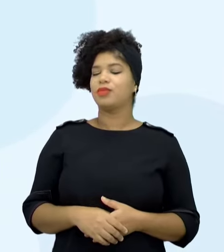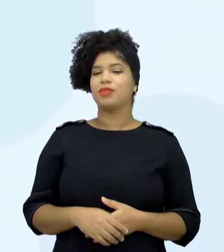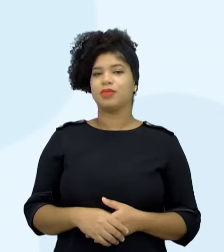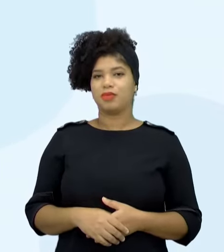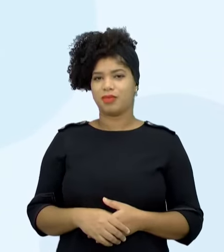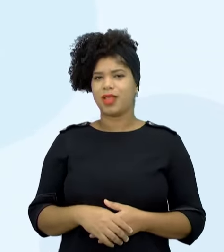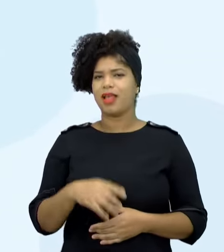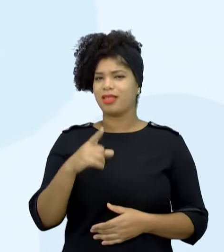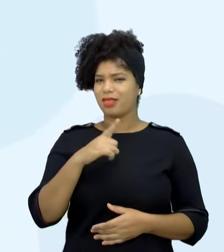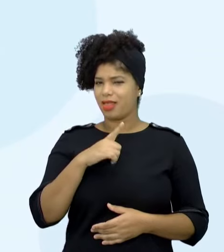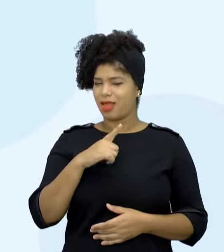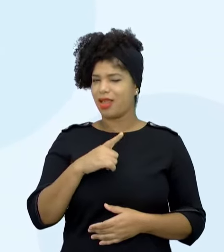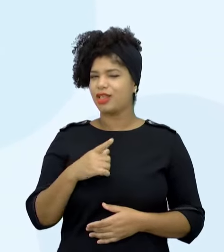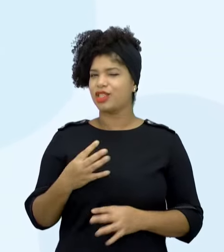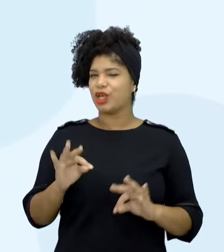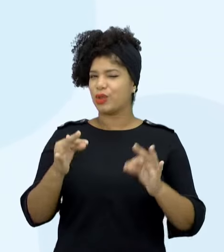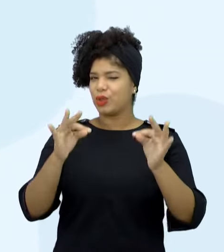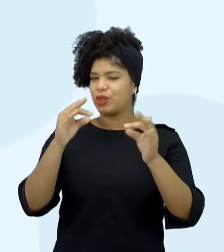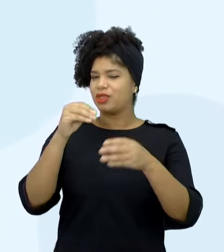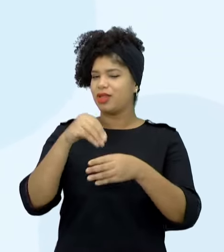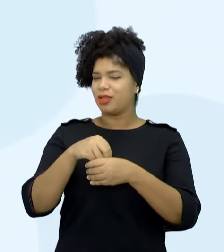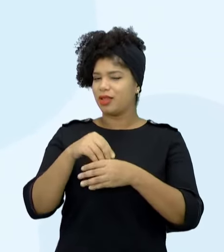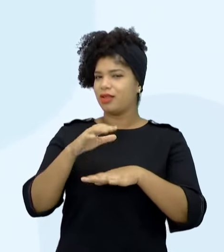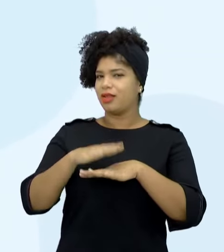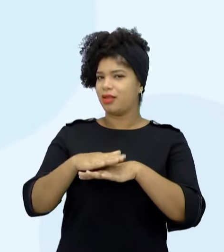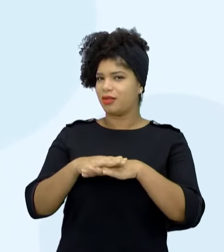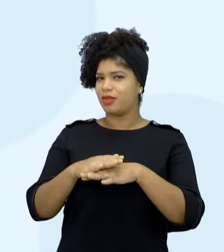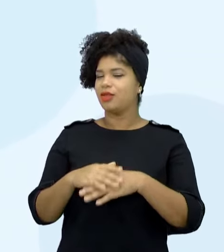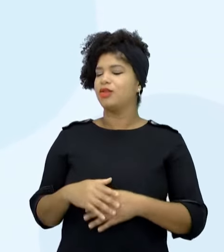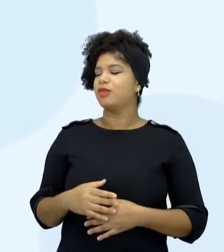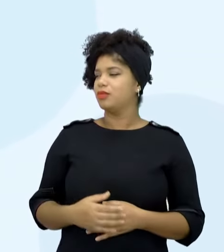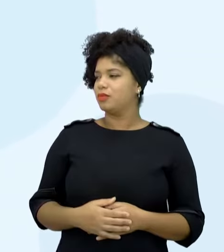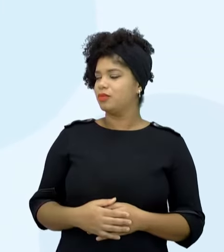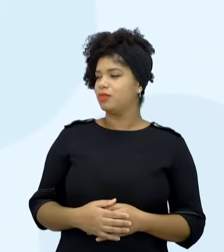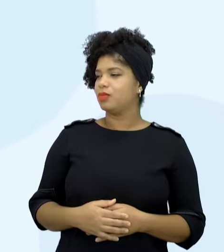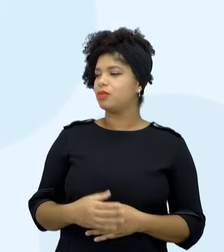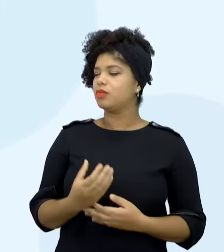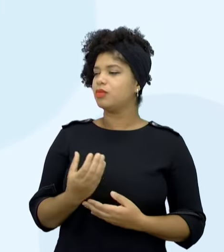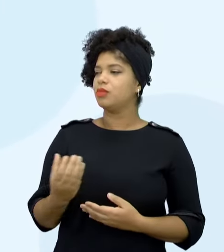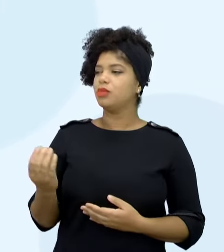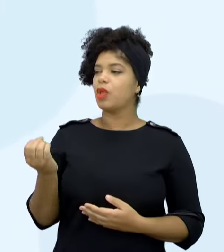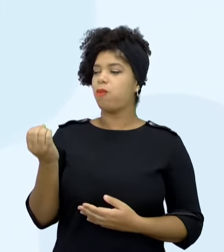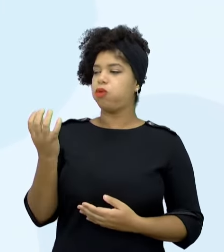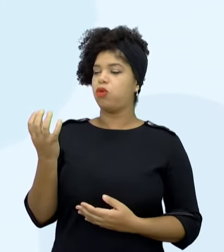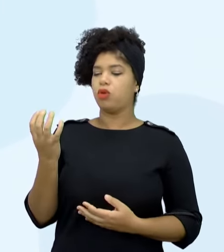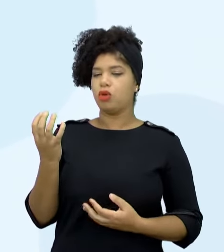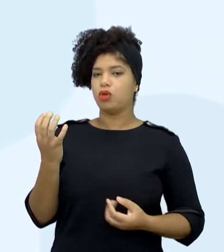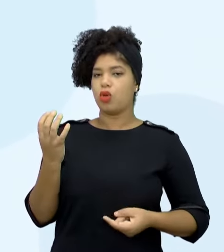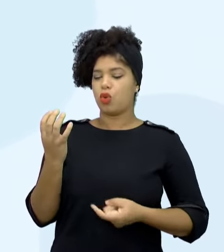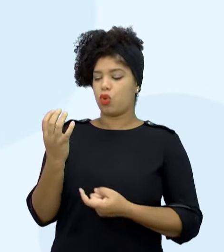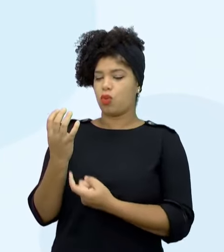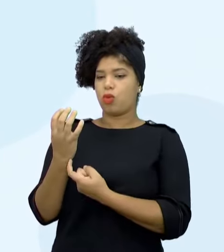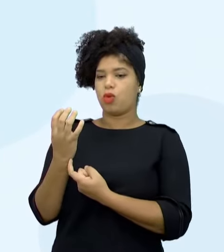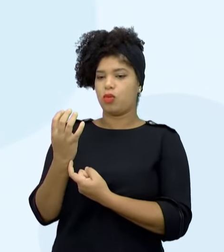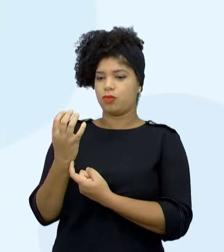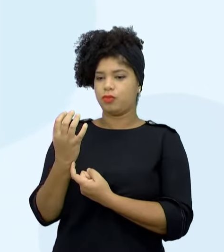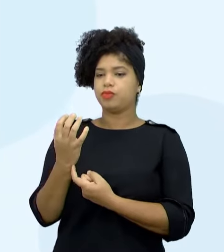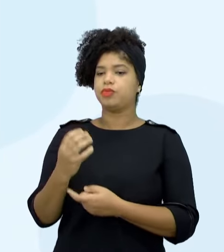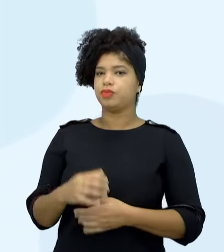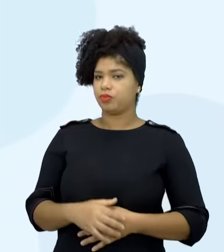Ele tem um aparato ali eletrônico, né? Essa lâmpada eu posso considerar sem medo